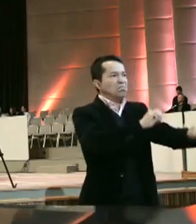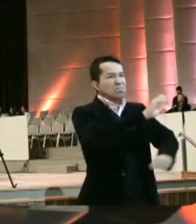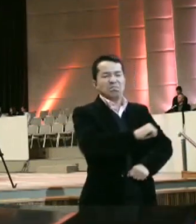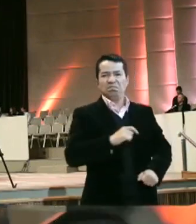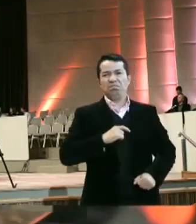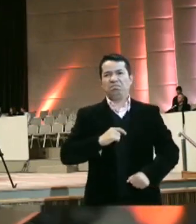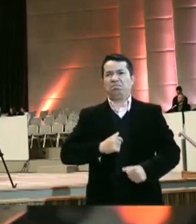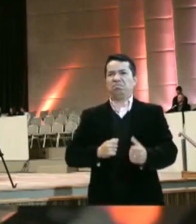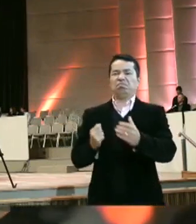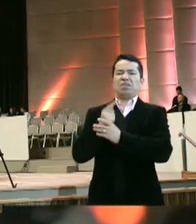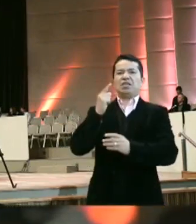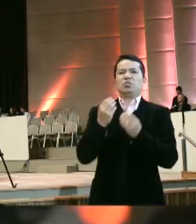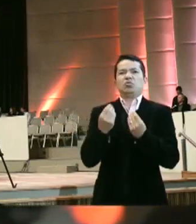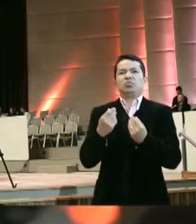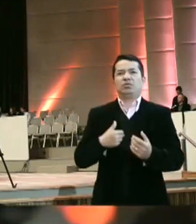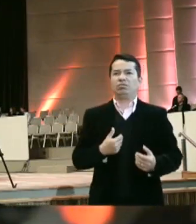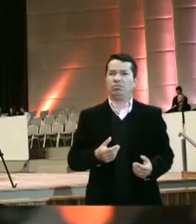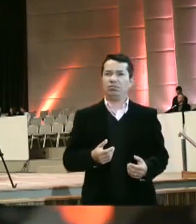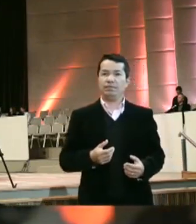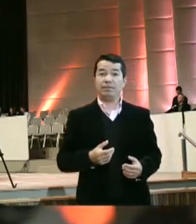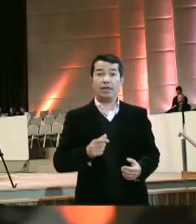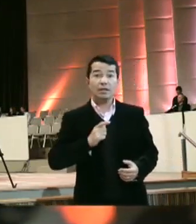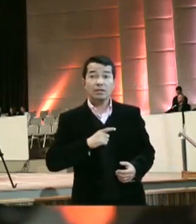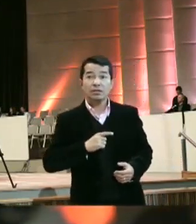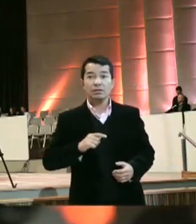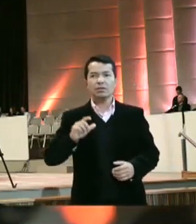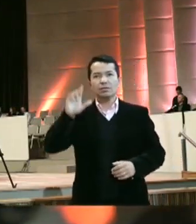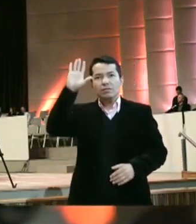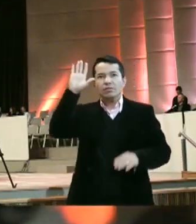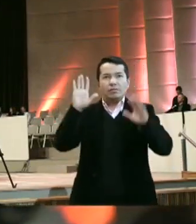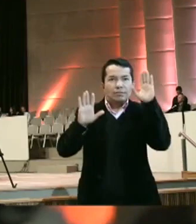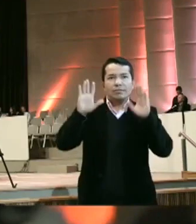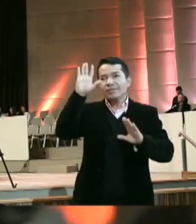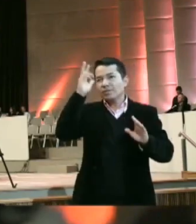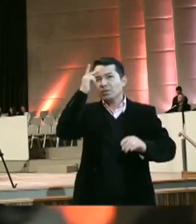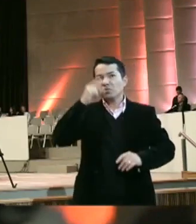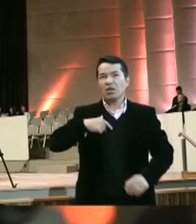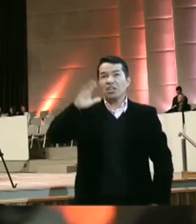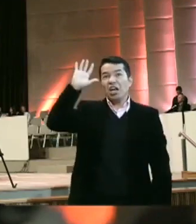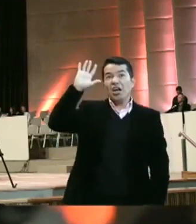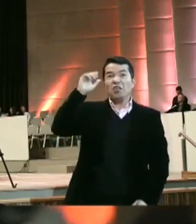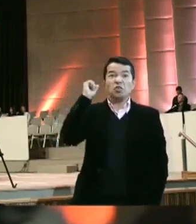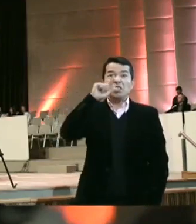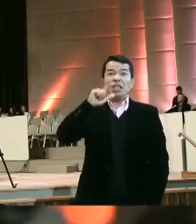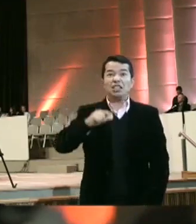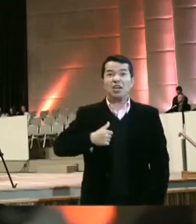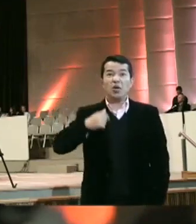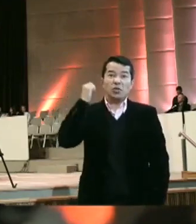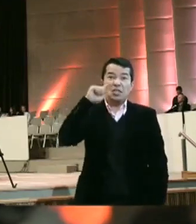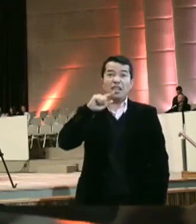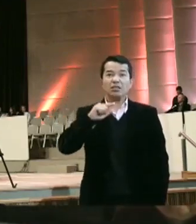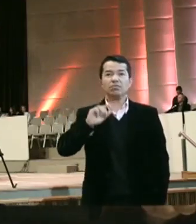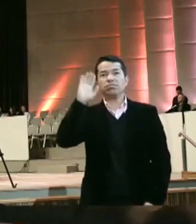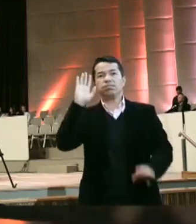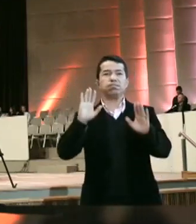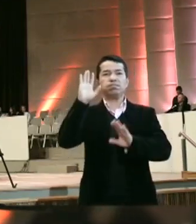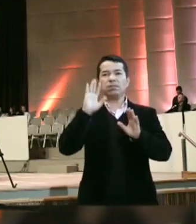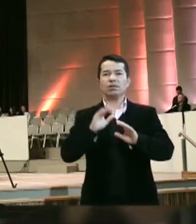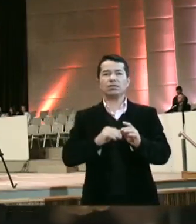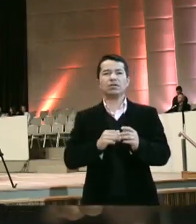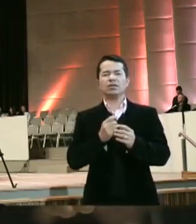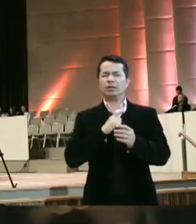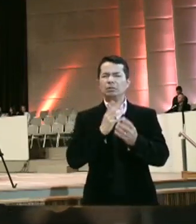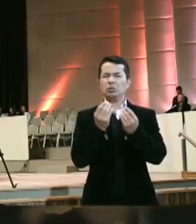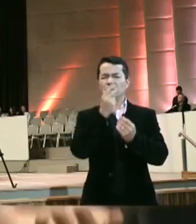consegue levantar nessa região? E aí havia um leilão. Então, quem oferecesse mais dinheiro